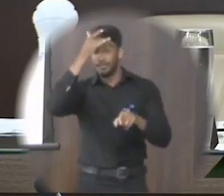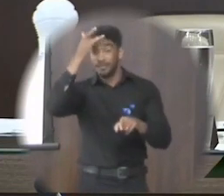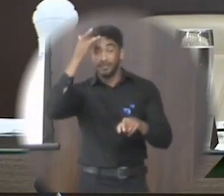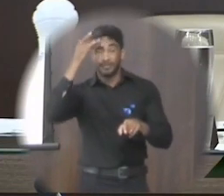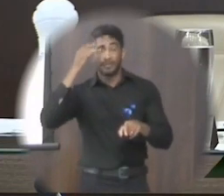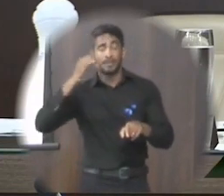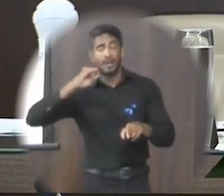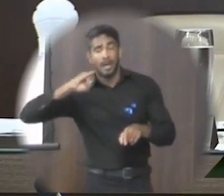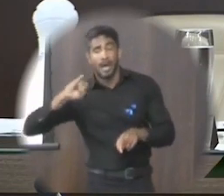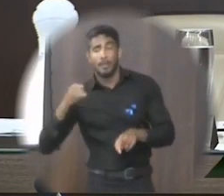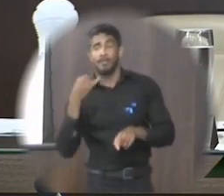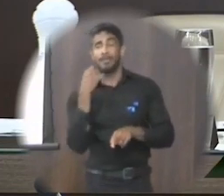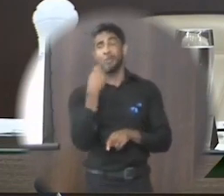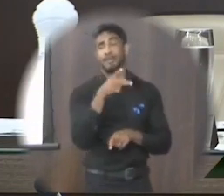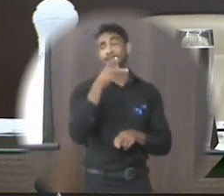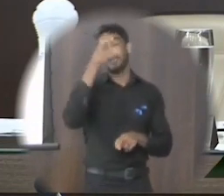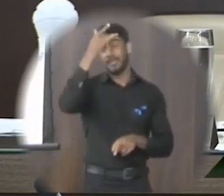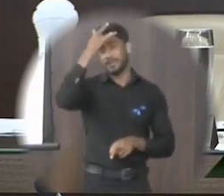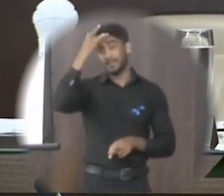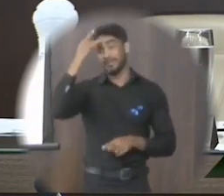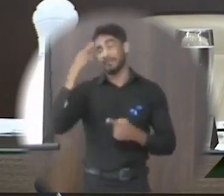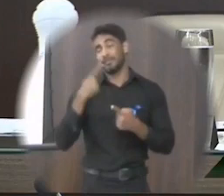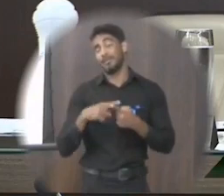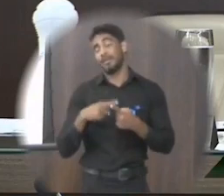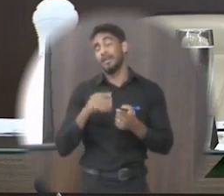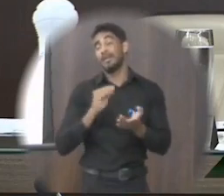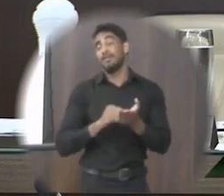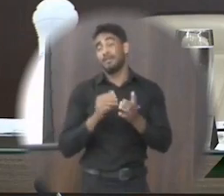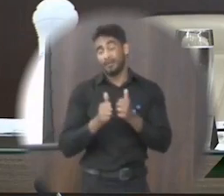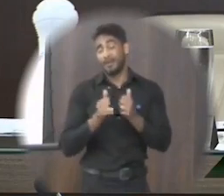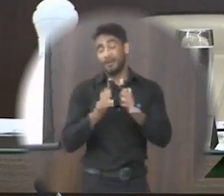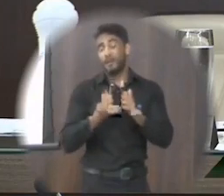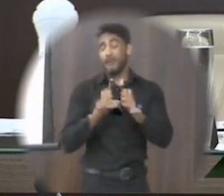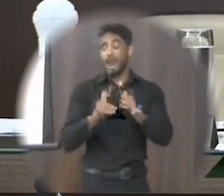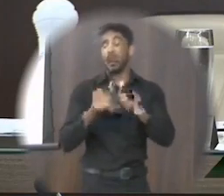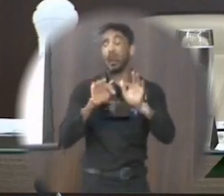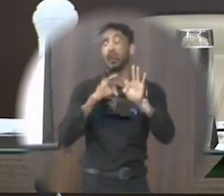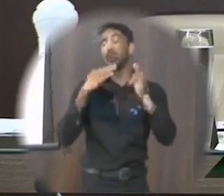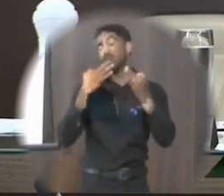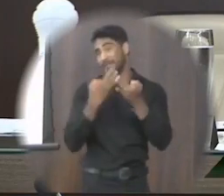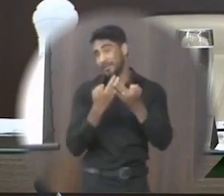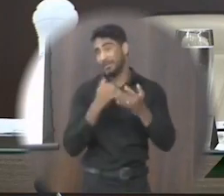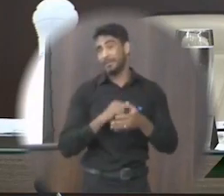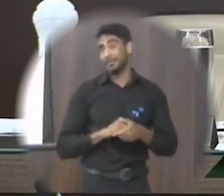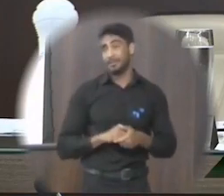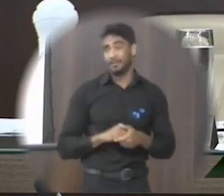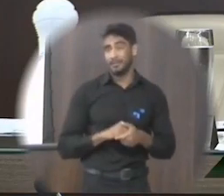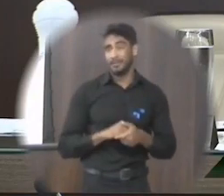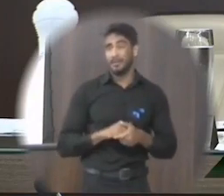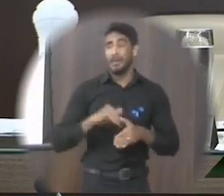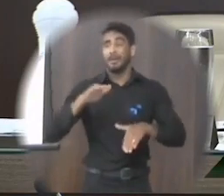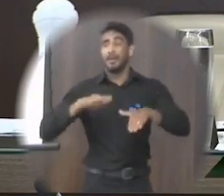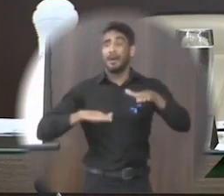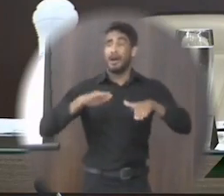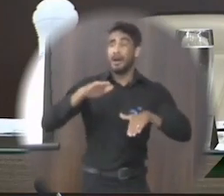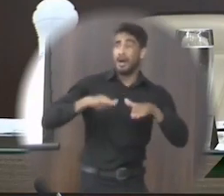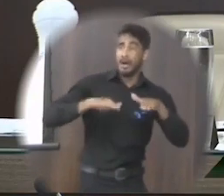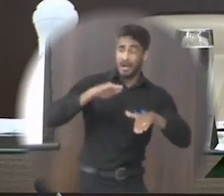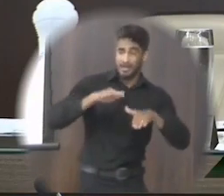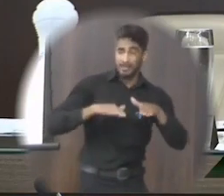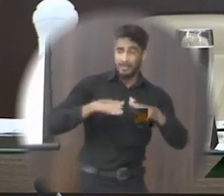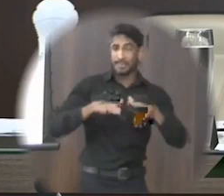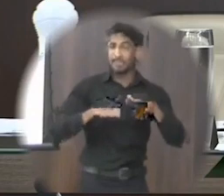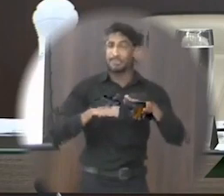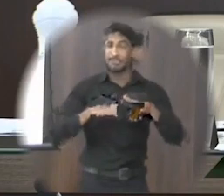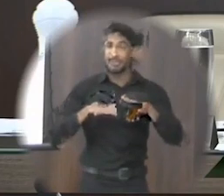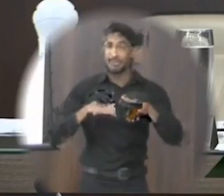lesionada, muitas vezes por falta de acompanhamento, né, de um parente, de um ente querido, ou muitas vezes também pela omissão